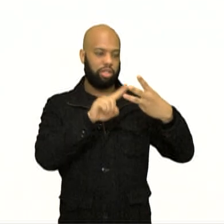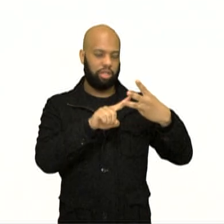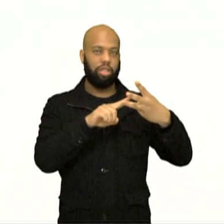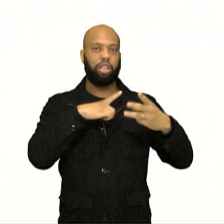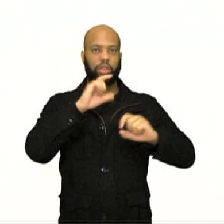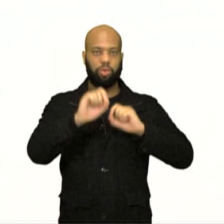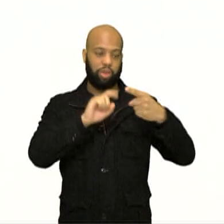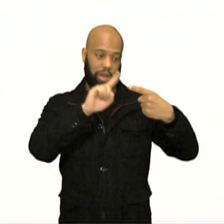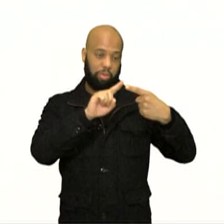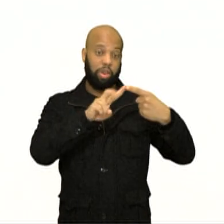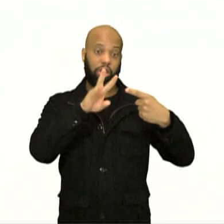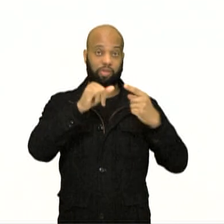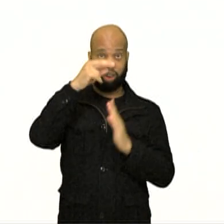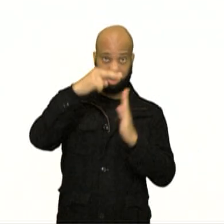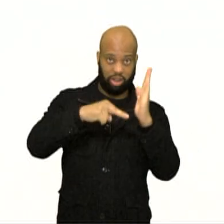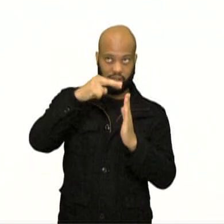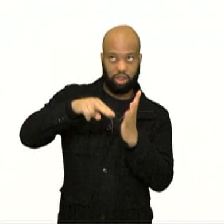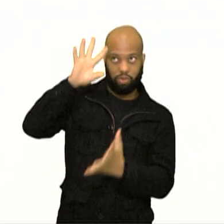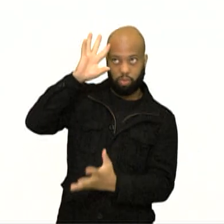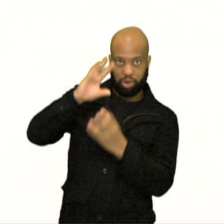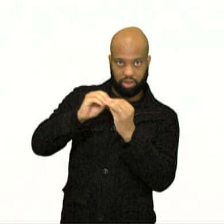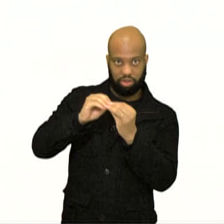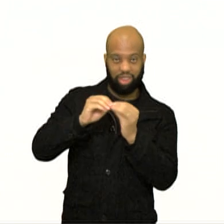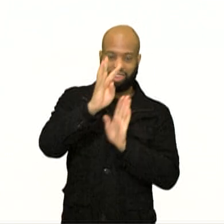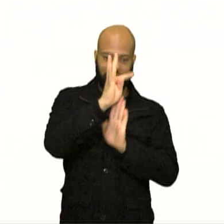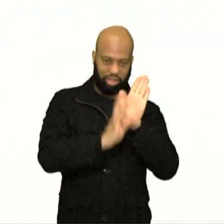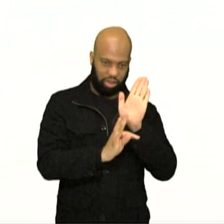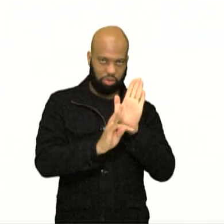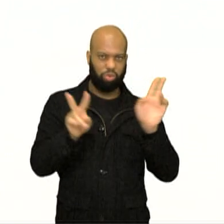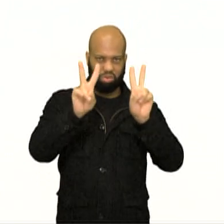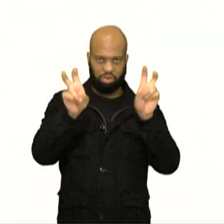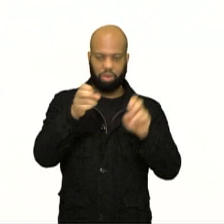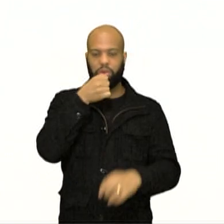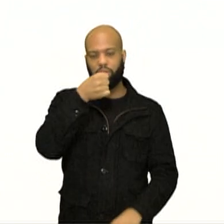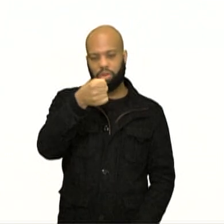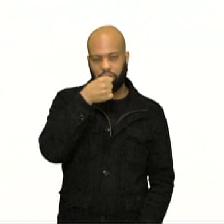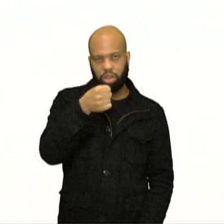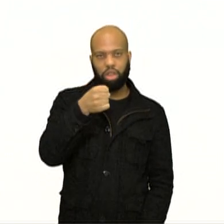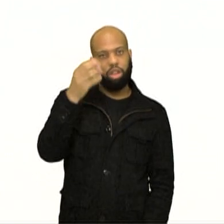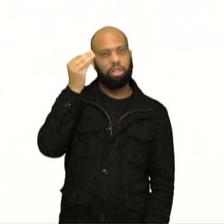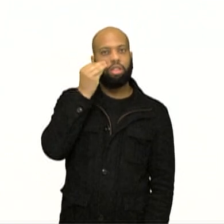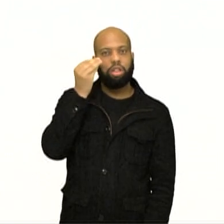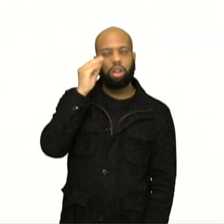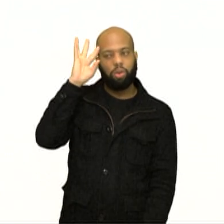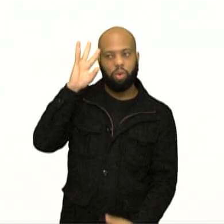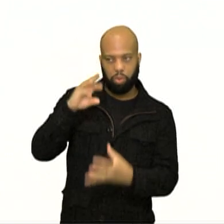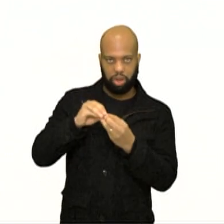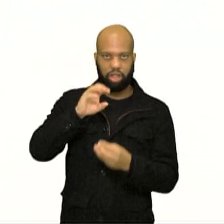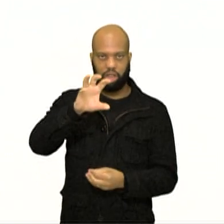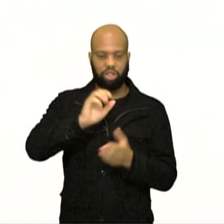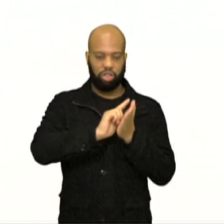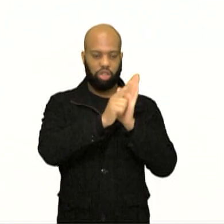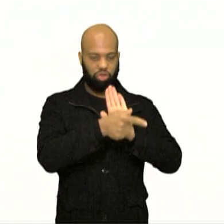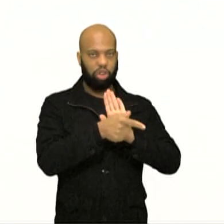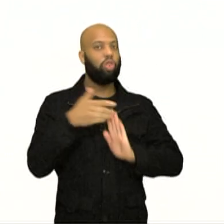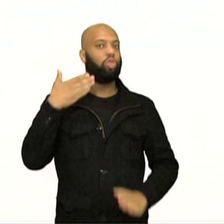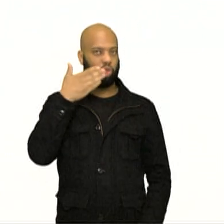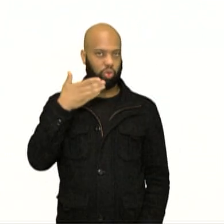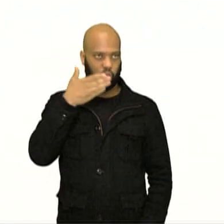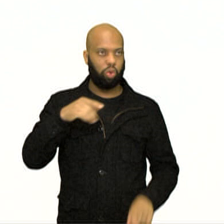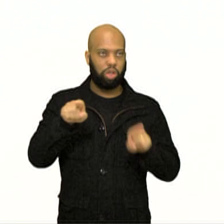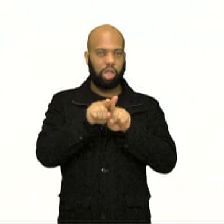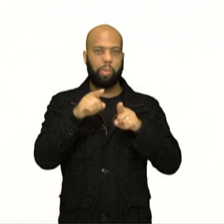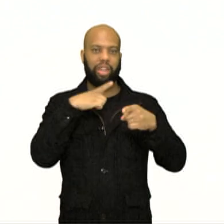vai ler e interpretar trechos de uma reportagem, tentar compreender melhor este gênero do discurso, os seus